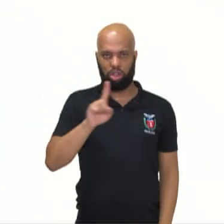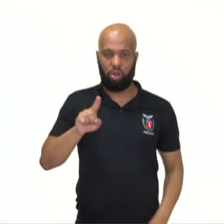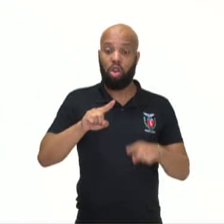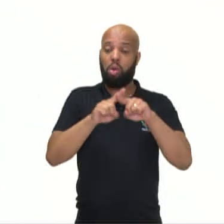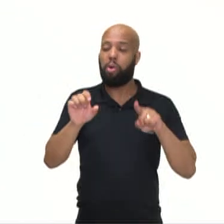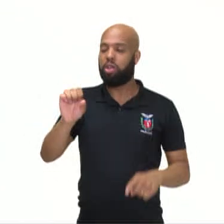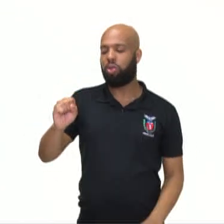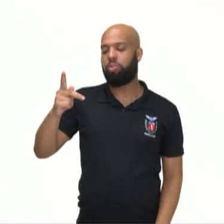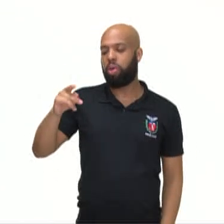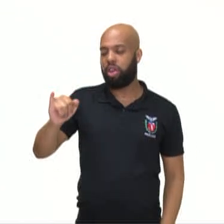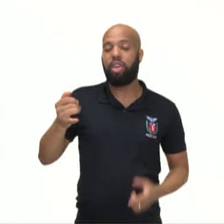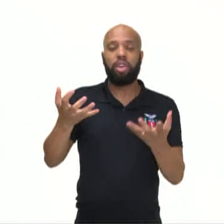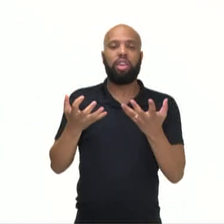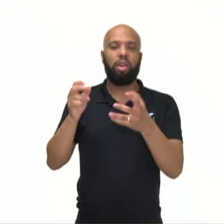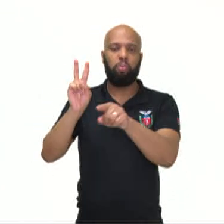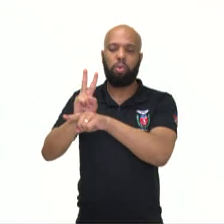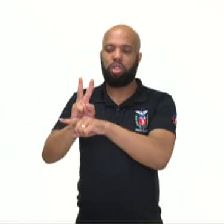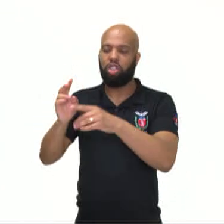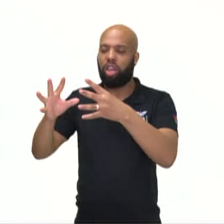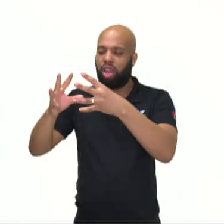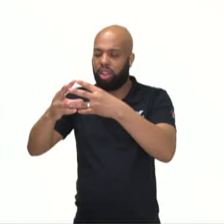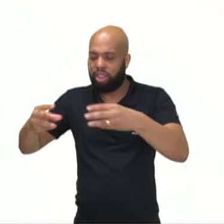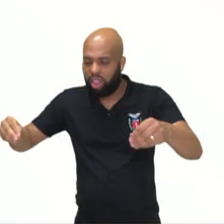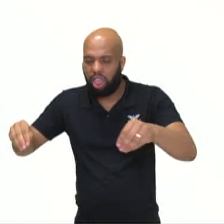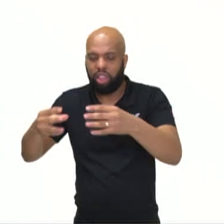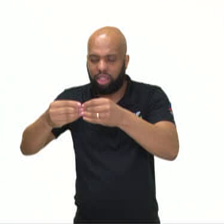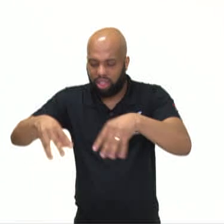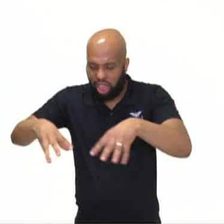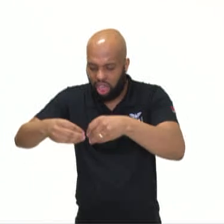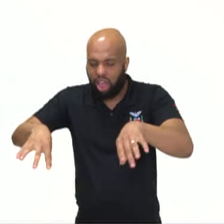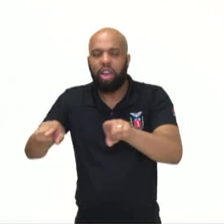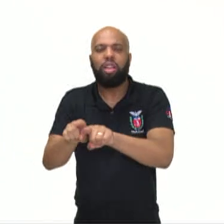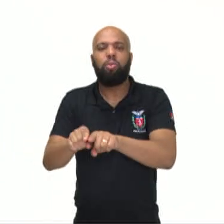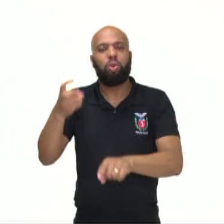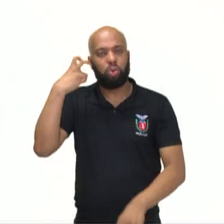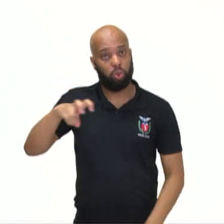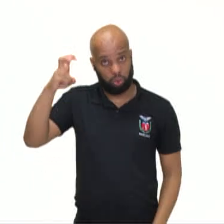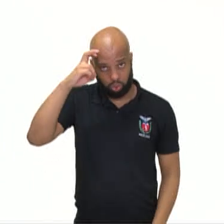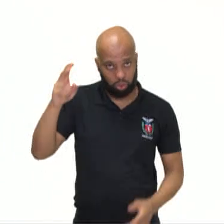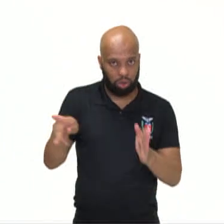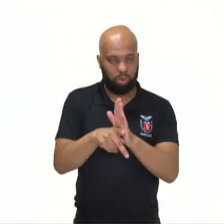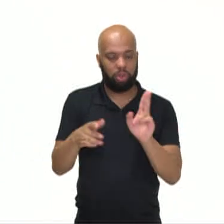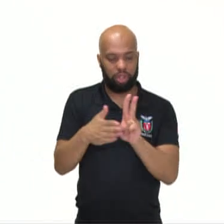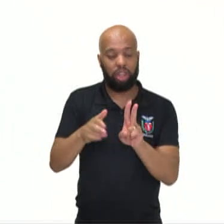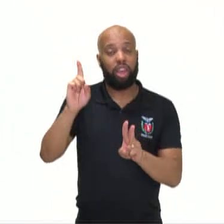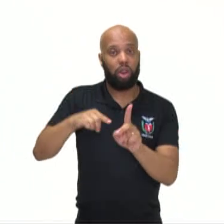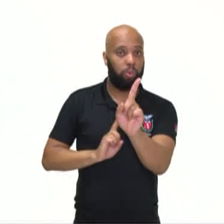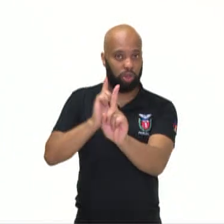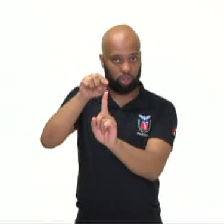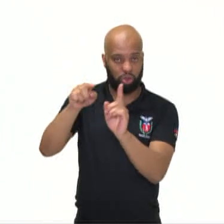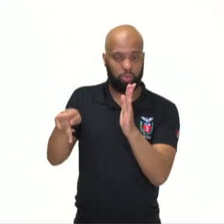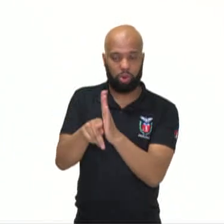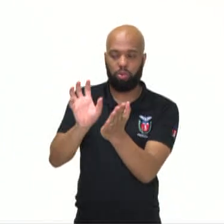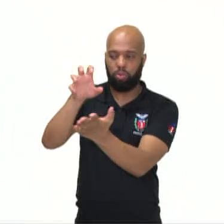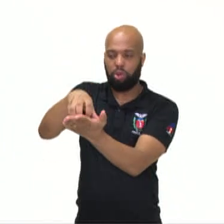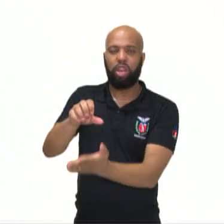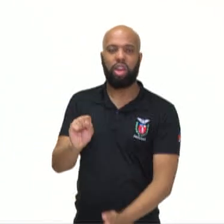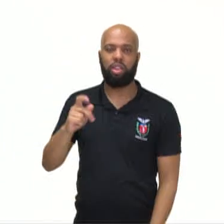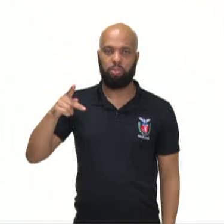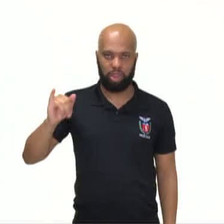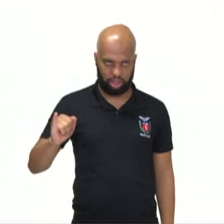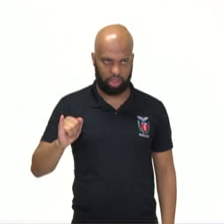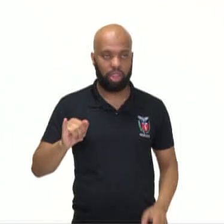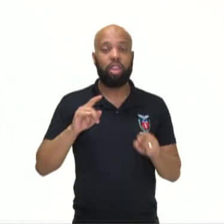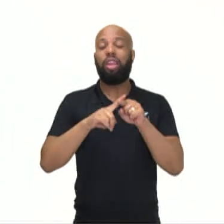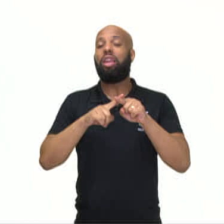Visava proteger as terras e as culturas indígenas. Era a função do Serviço de Proteção aos Índios. Proteger as terras e as culturas